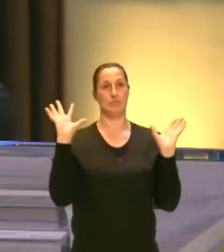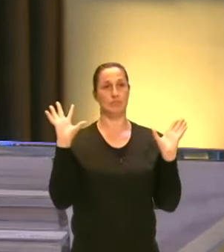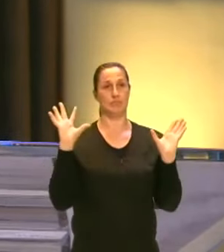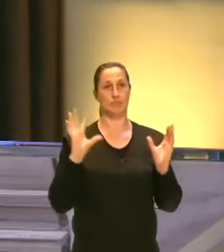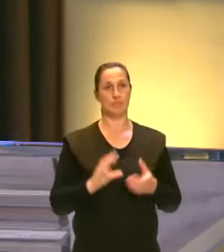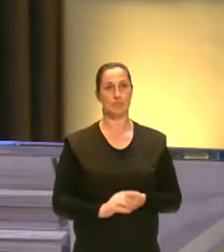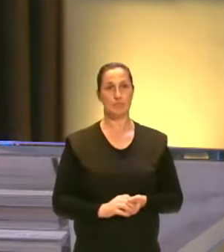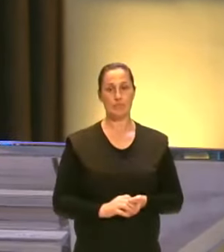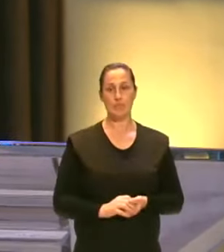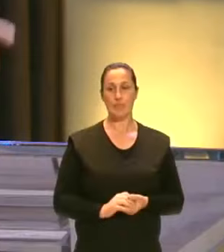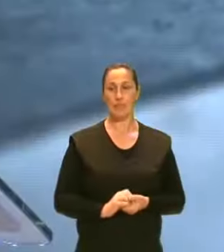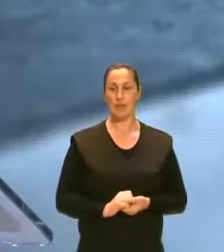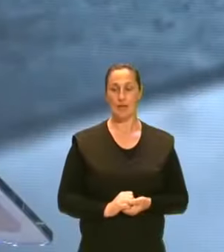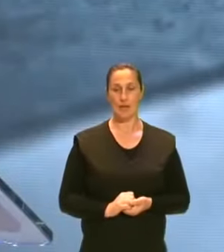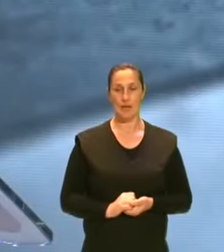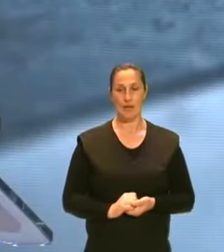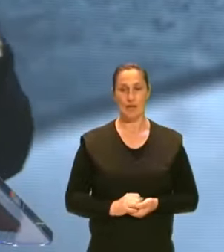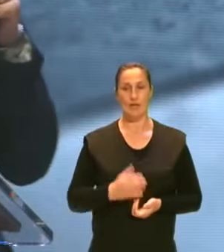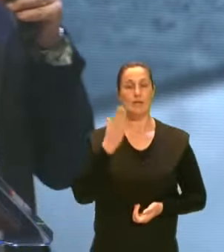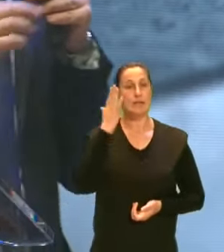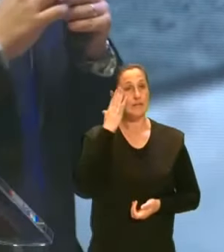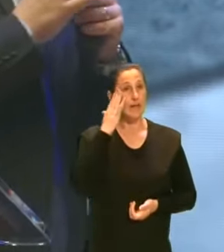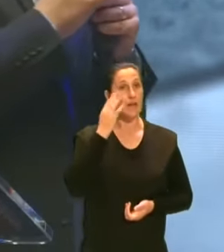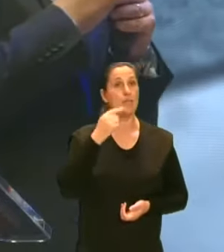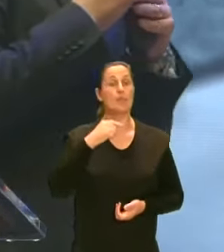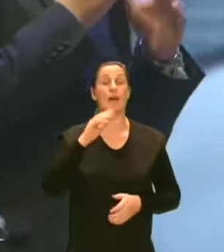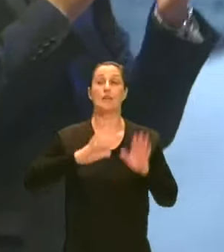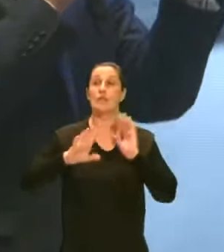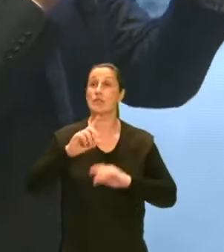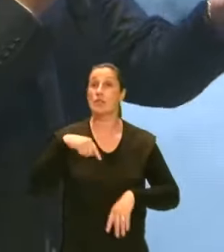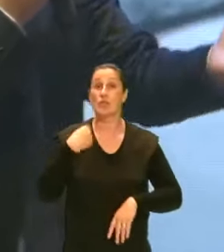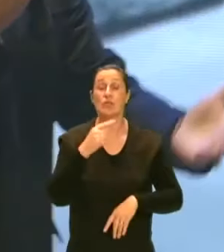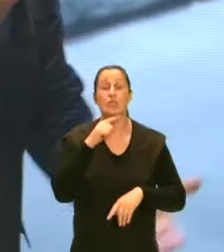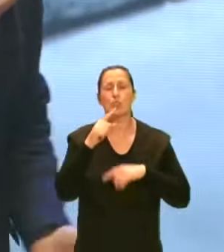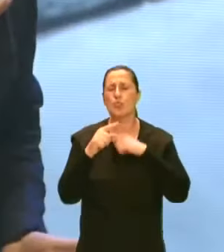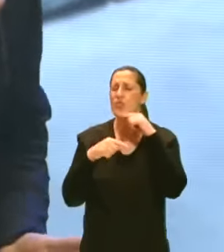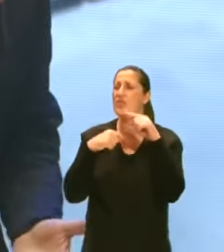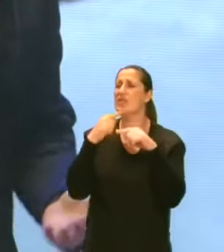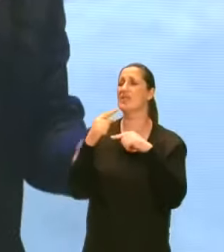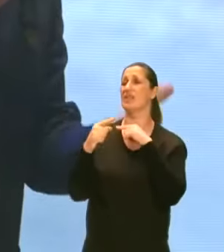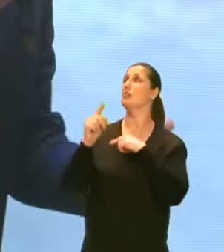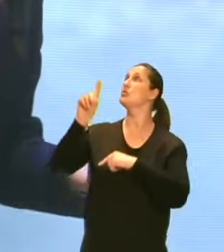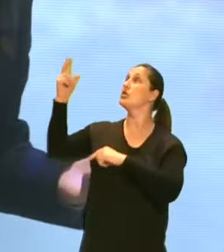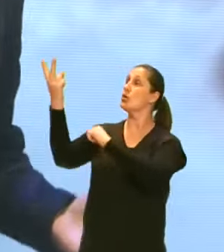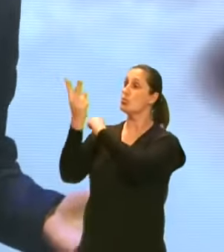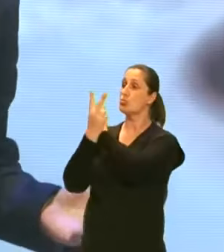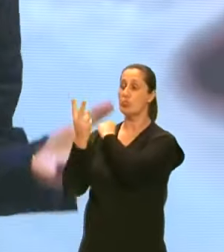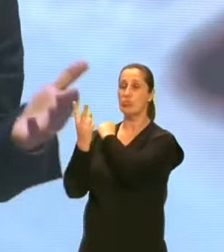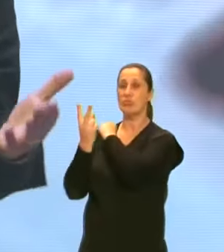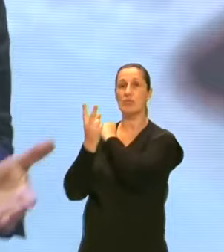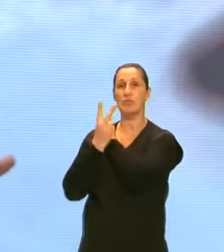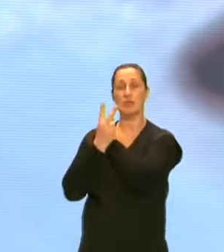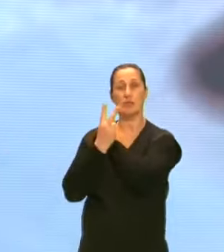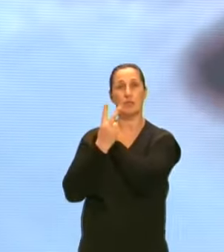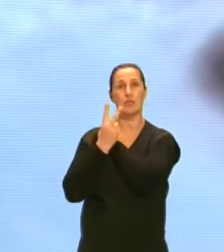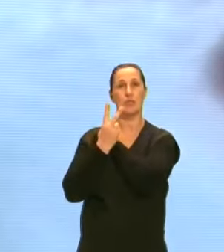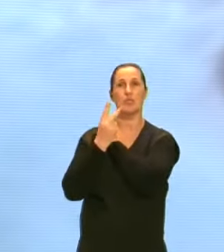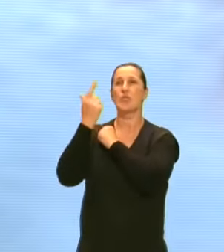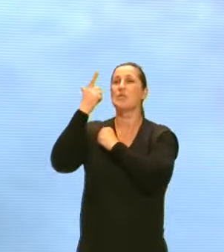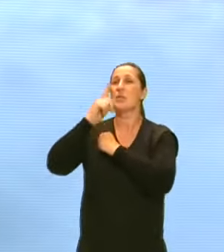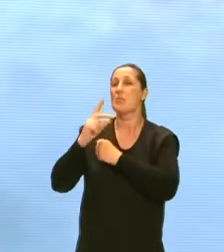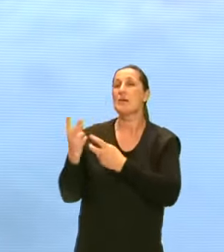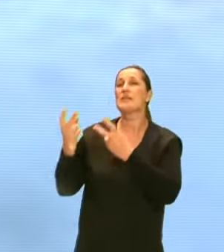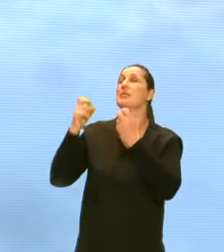Sabe, queridos, às vezes a gente duvida de que Deus está cuidando. Às vezes a gente não consegue enxergar que o nosso Deus é um Deus que